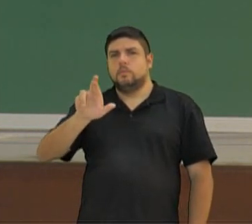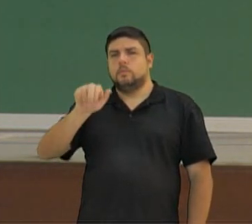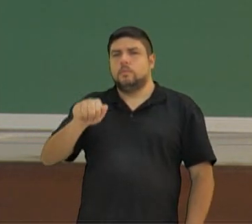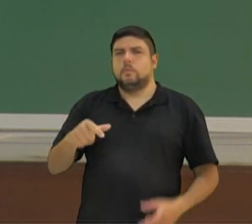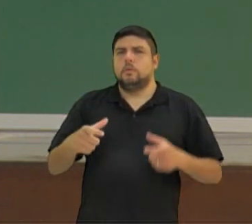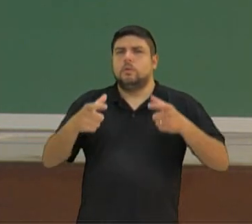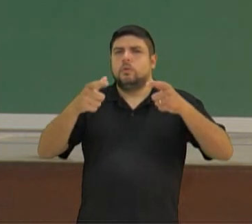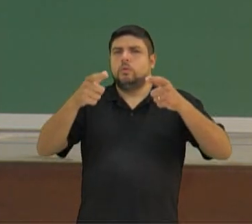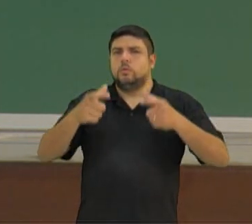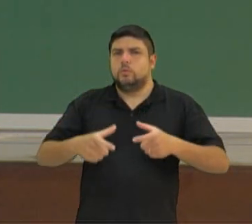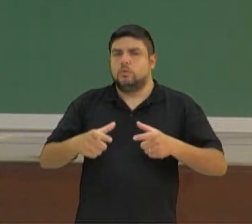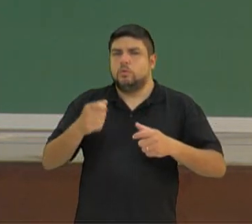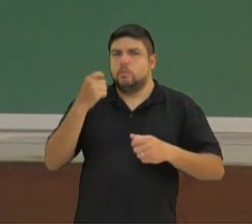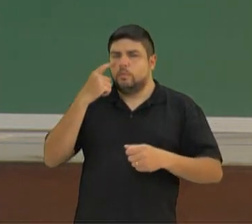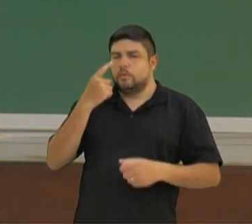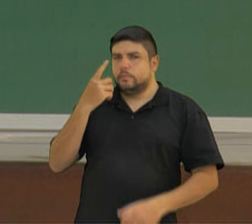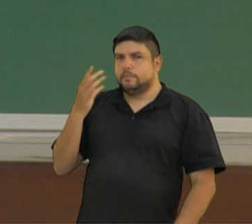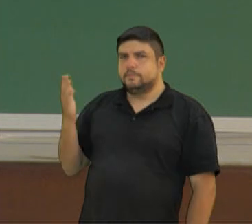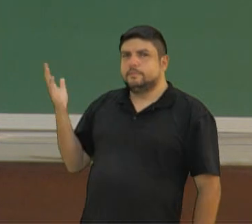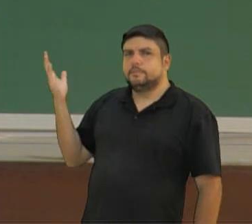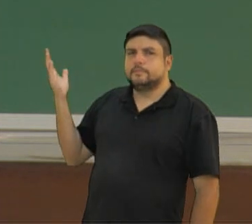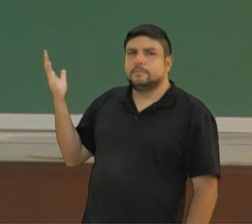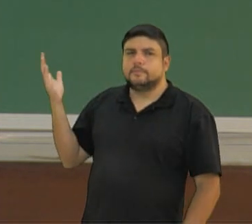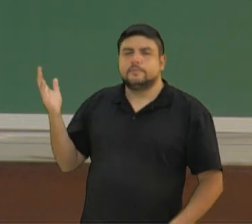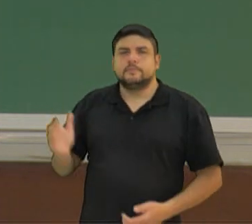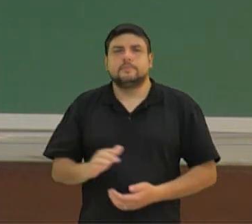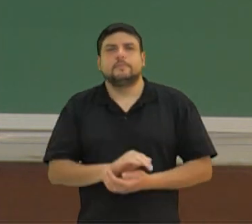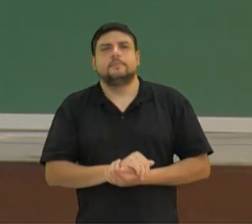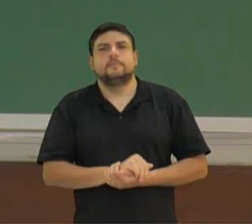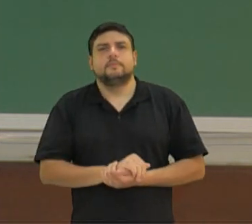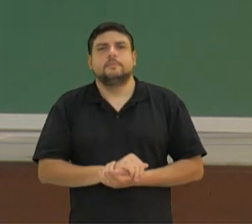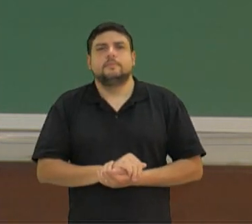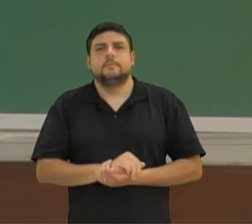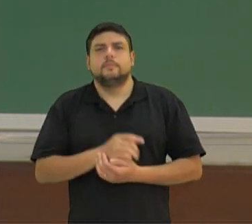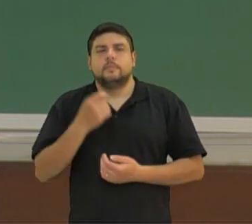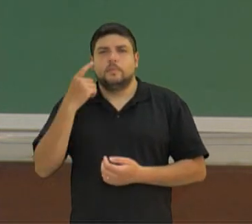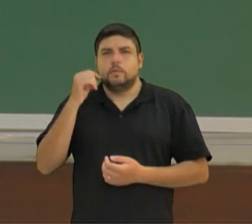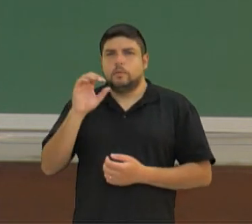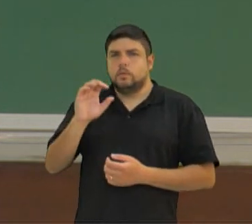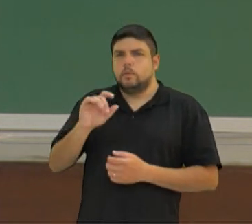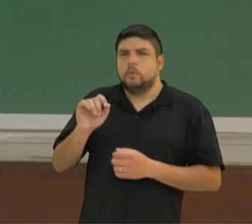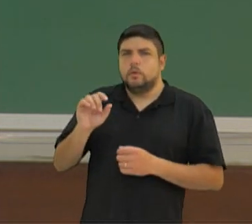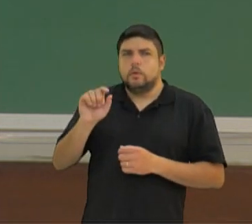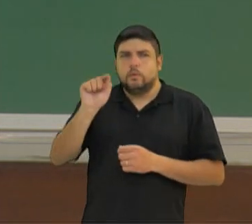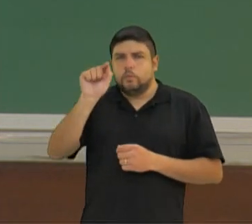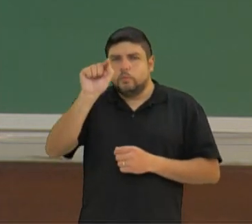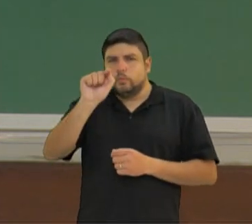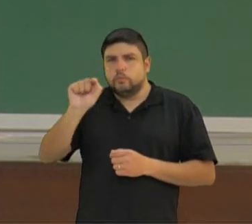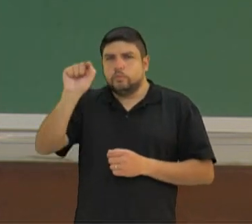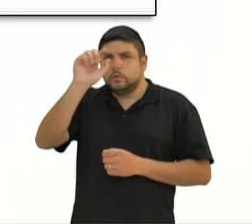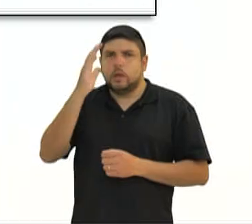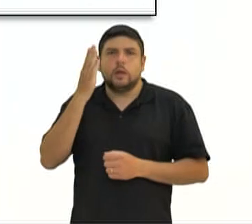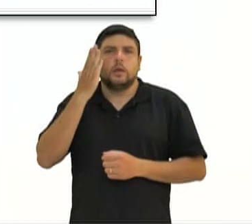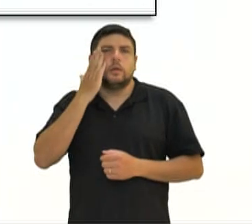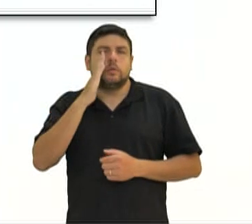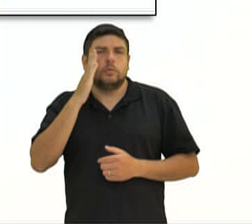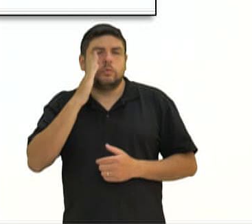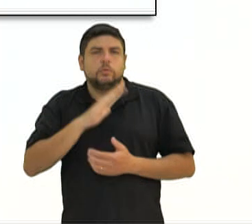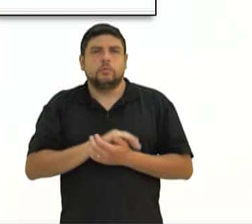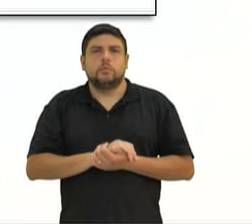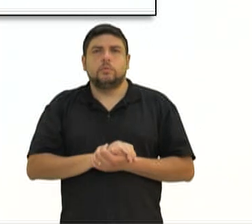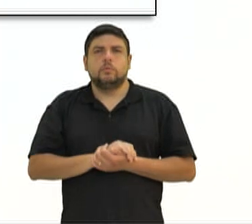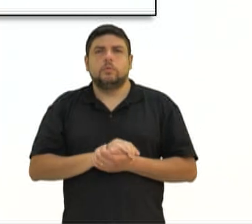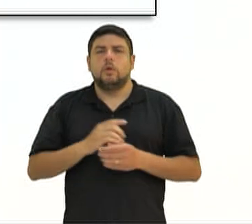localizado bem aqui, ó, onde está esse círculo em azul, região